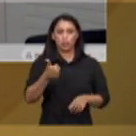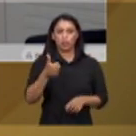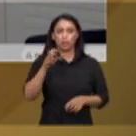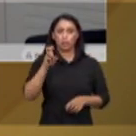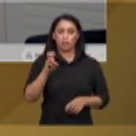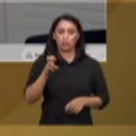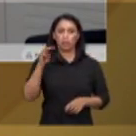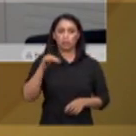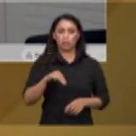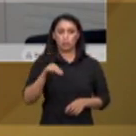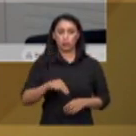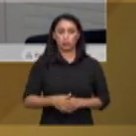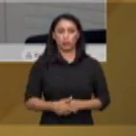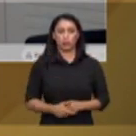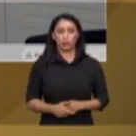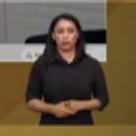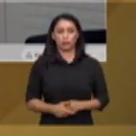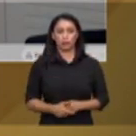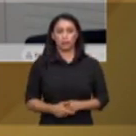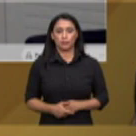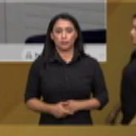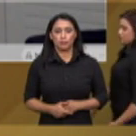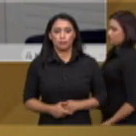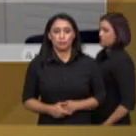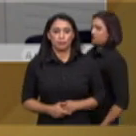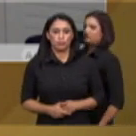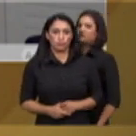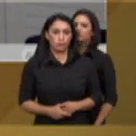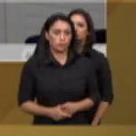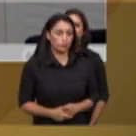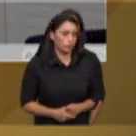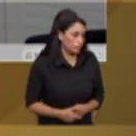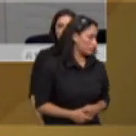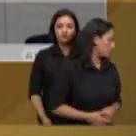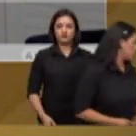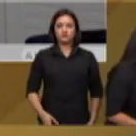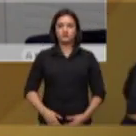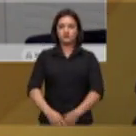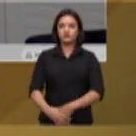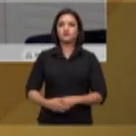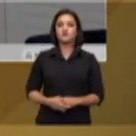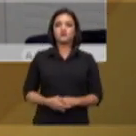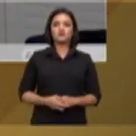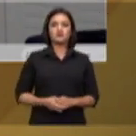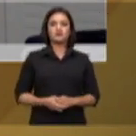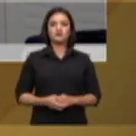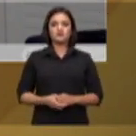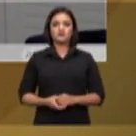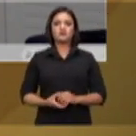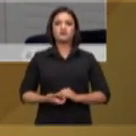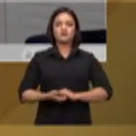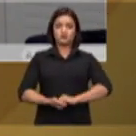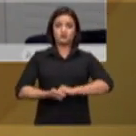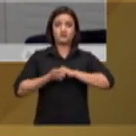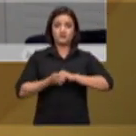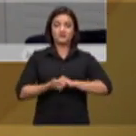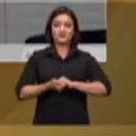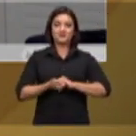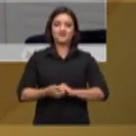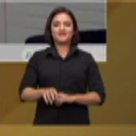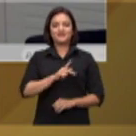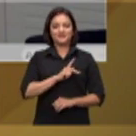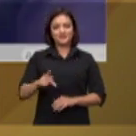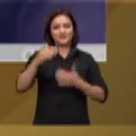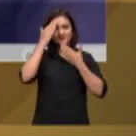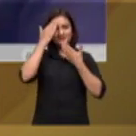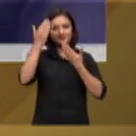15 minutos. Com a palavra, doutor Humberto Jacques. Presidente, muito obrigado. Senhoras ministras,